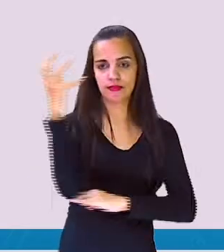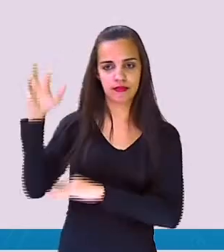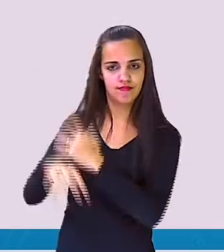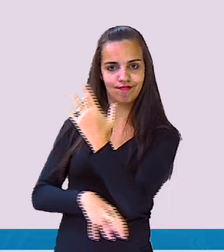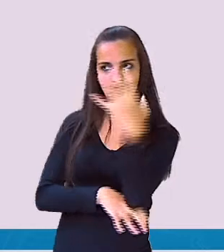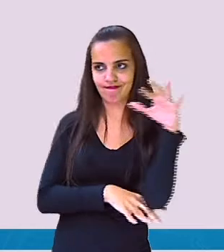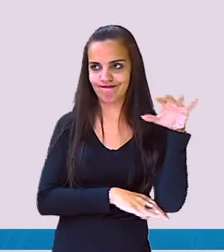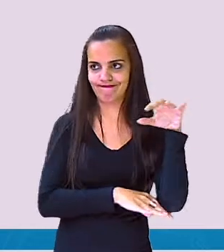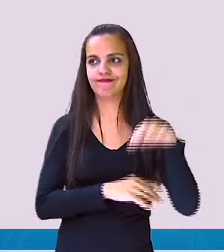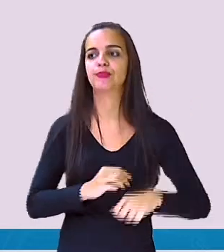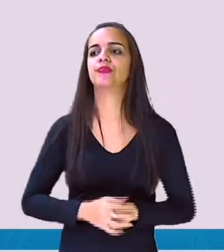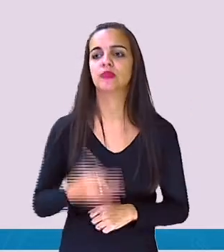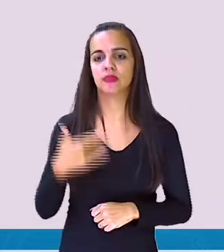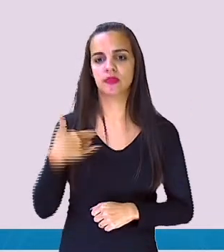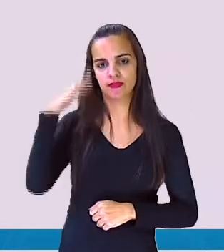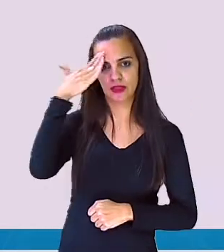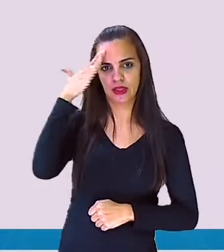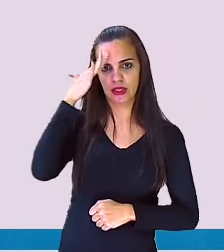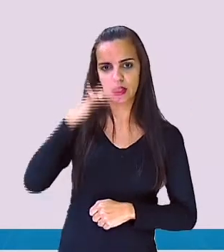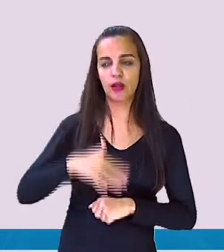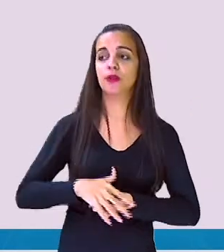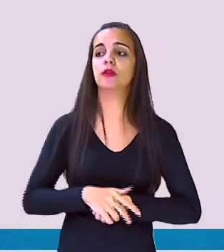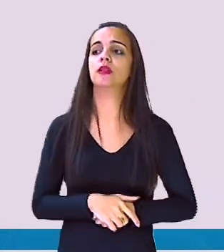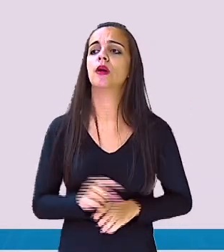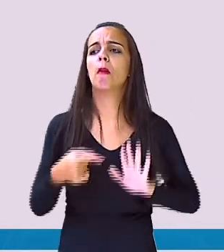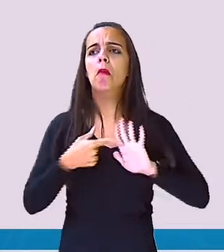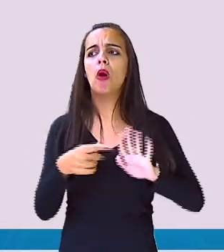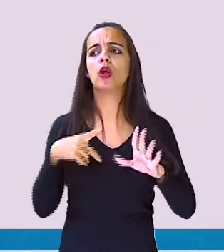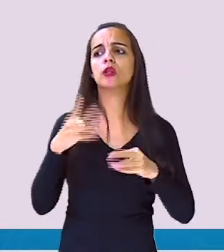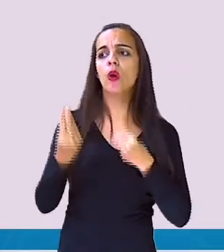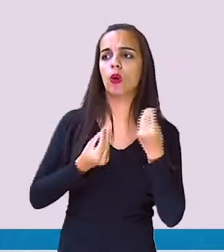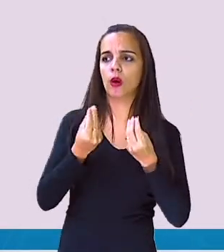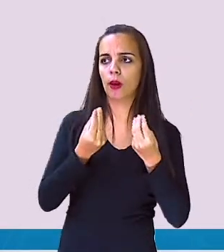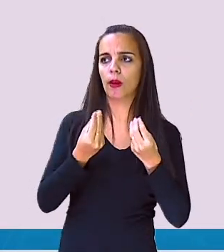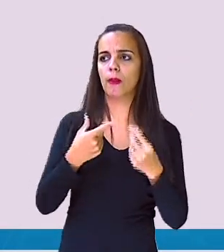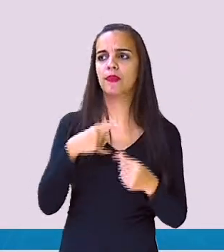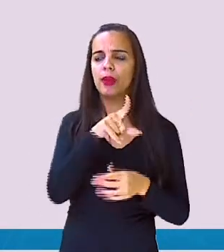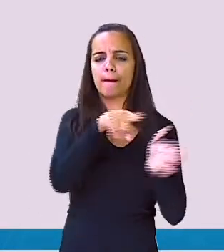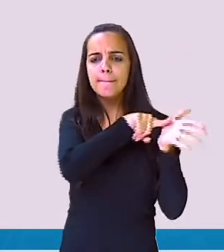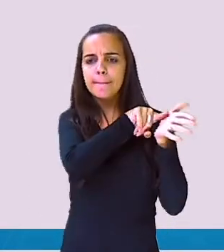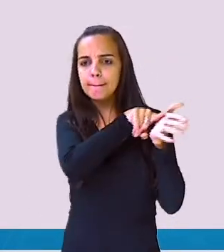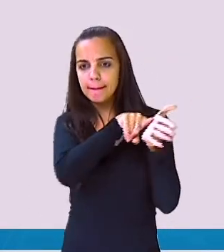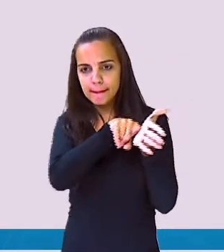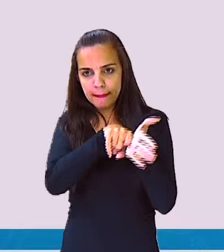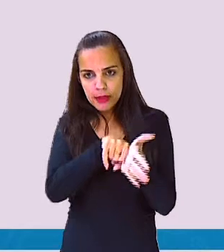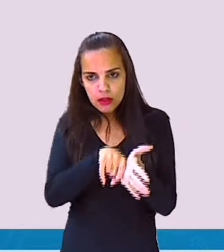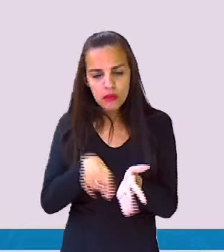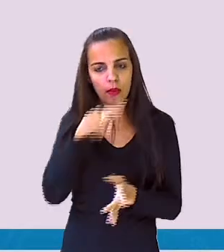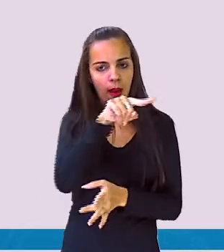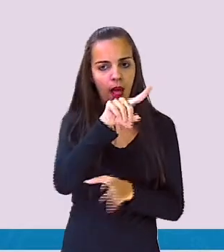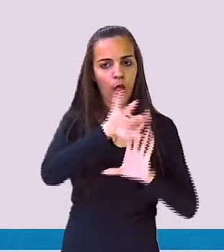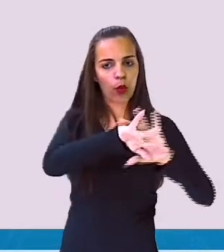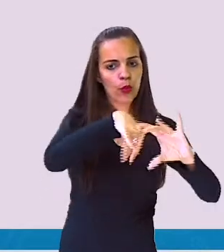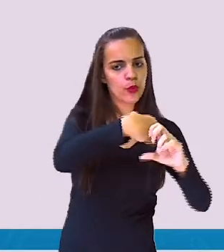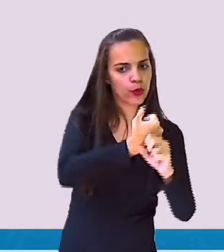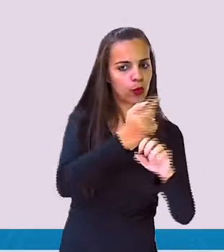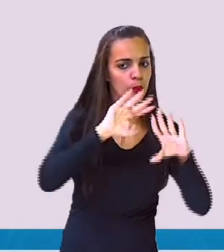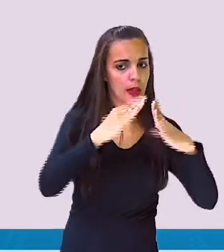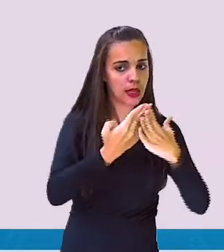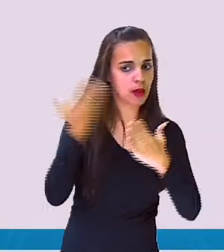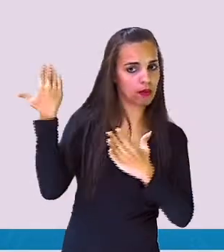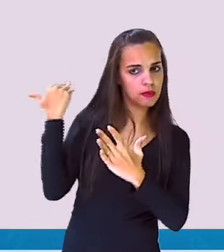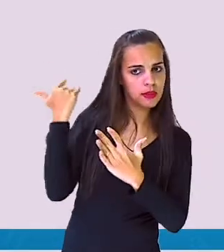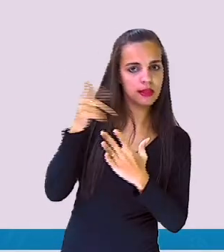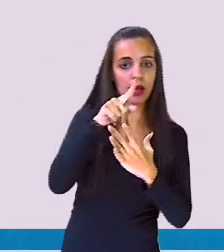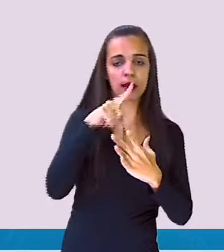Fácil também, não é mesmo, pessoal? Caso tenham dúvidas, acessa lá o nosso canal no YouTube, SMED GV,